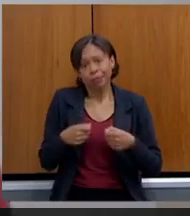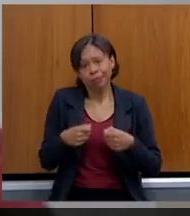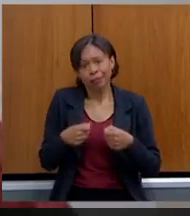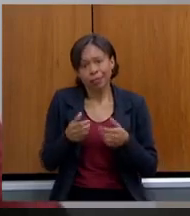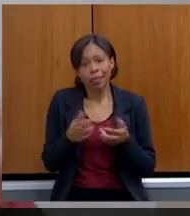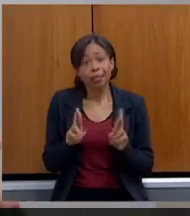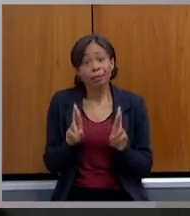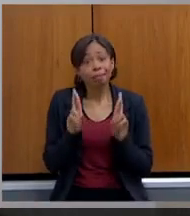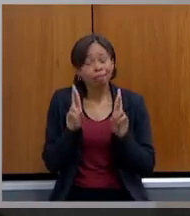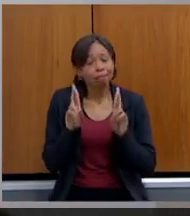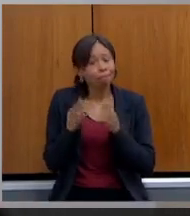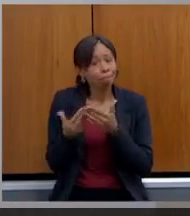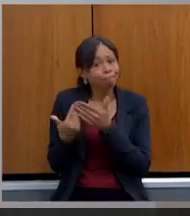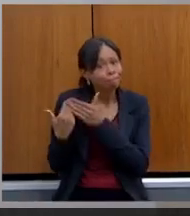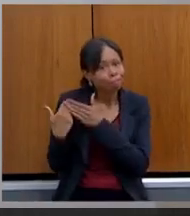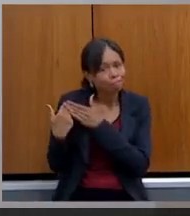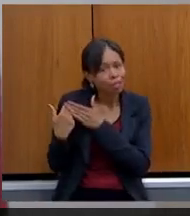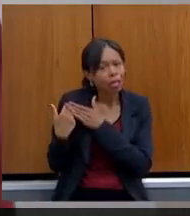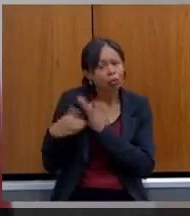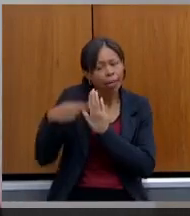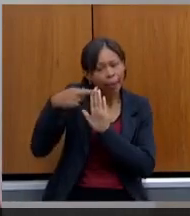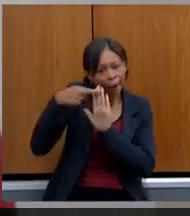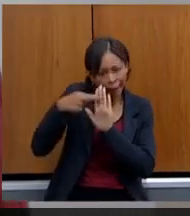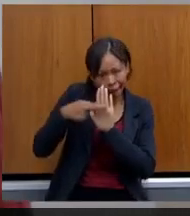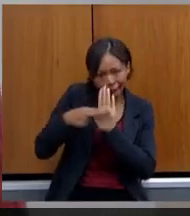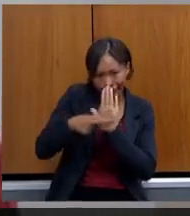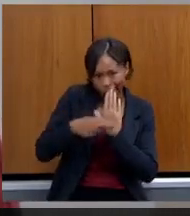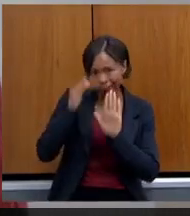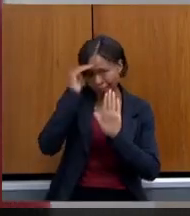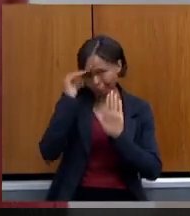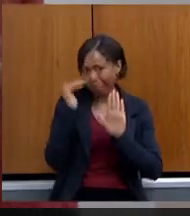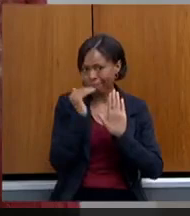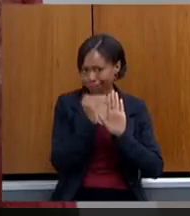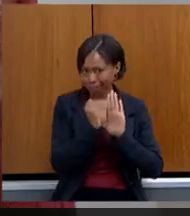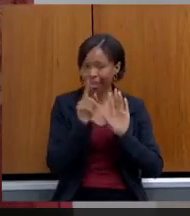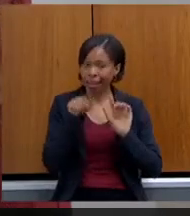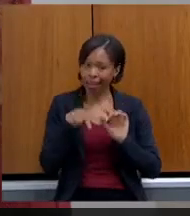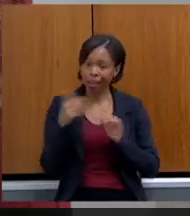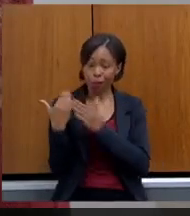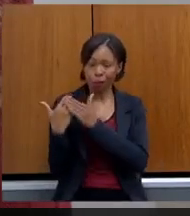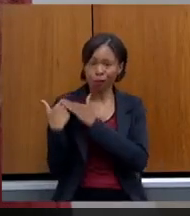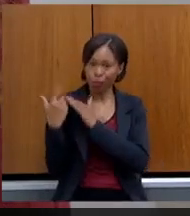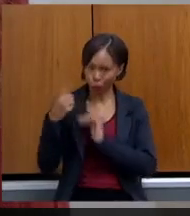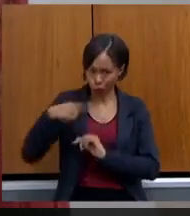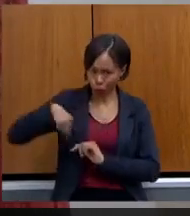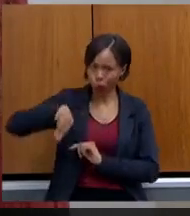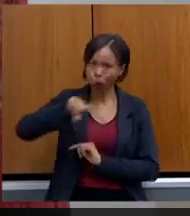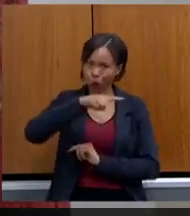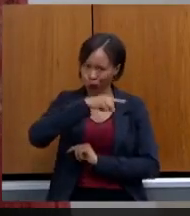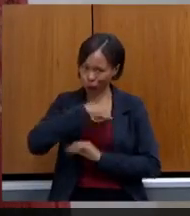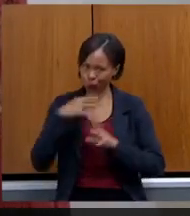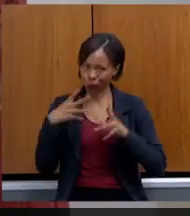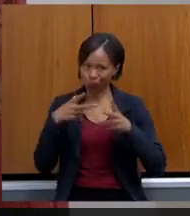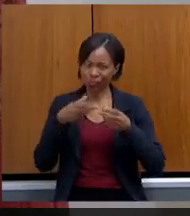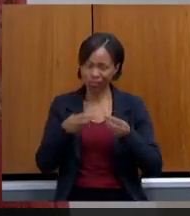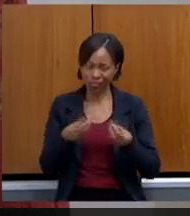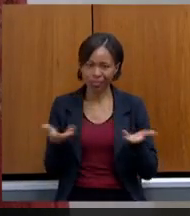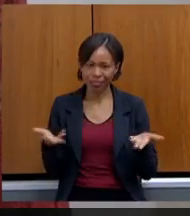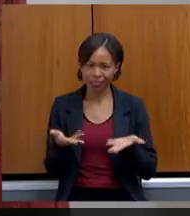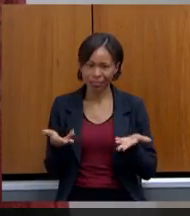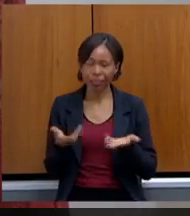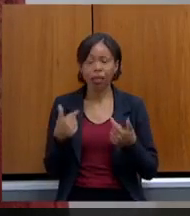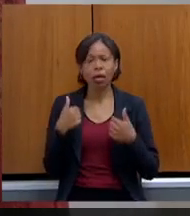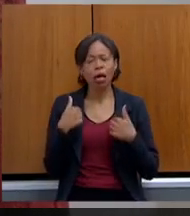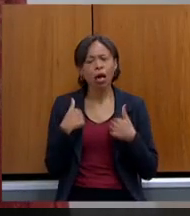essa responsabilidade do rito e na minha avaliação é uma responsabilidade coletiva aqui nesse processo é eu